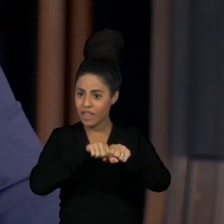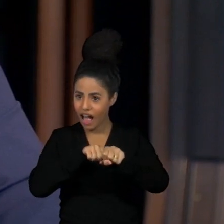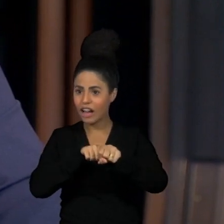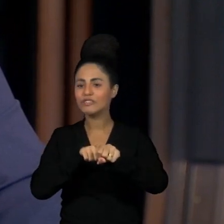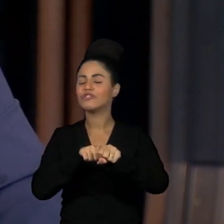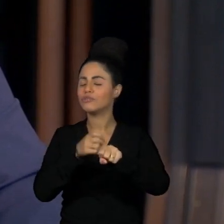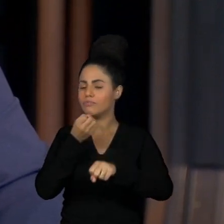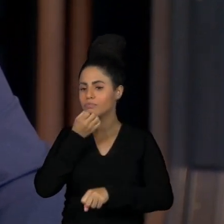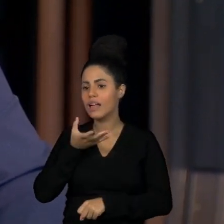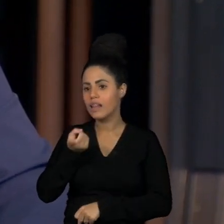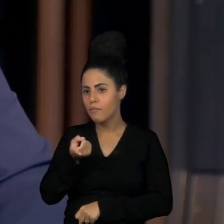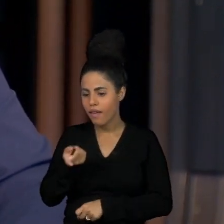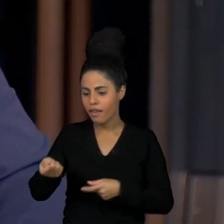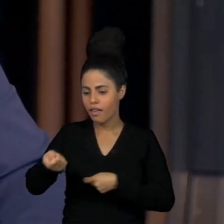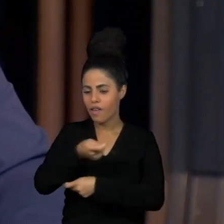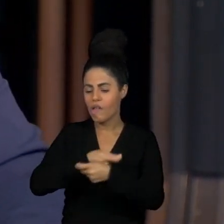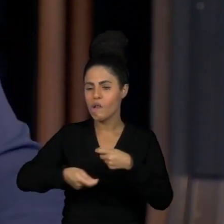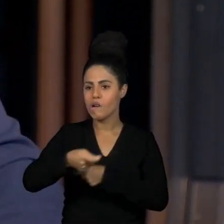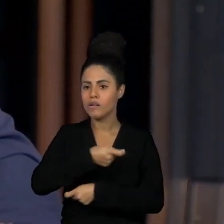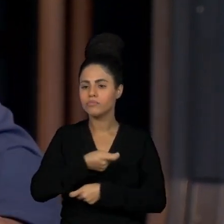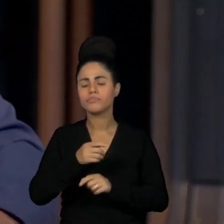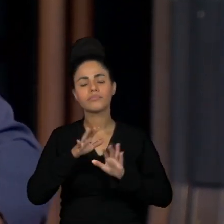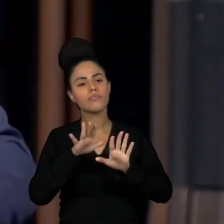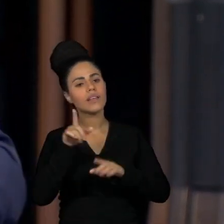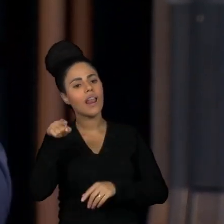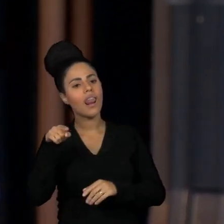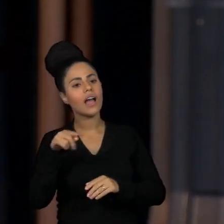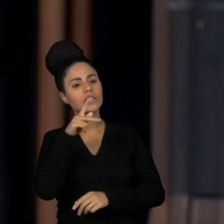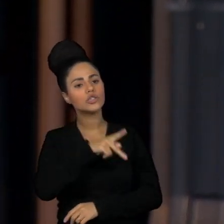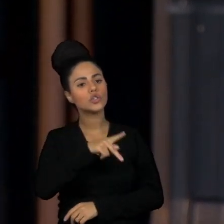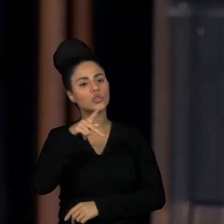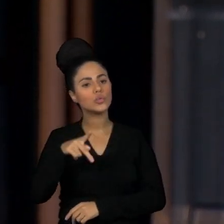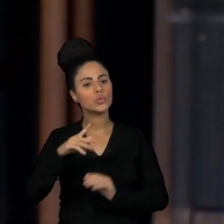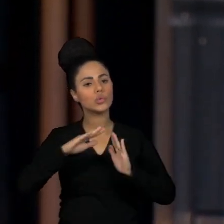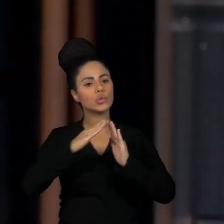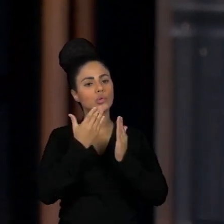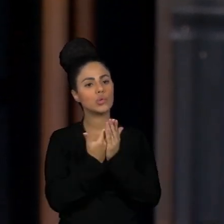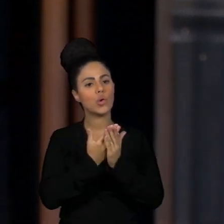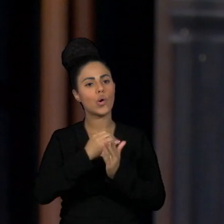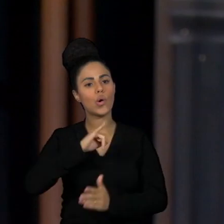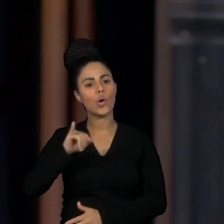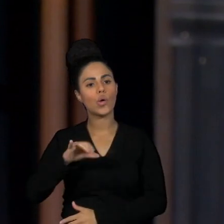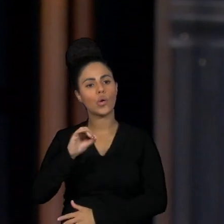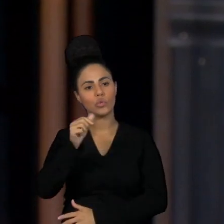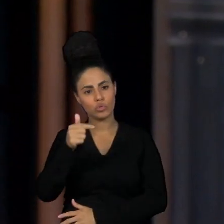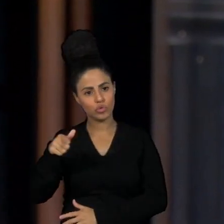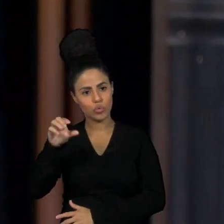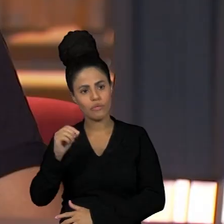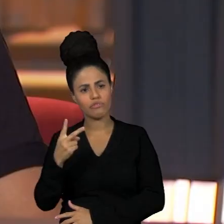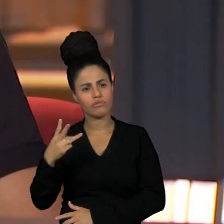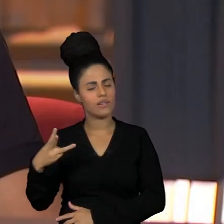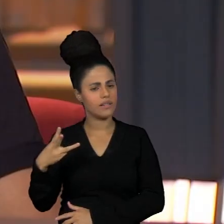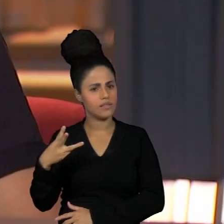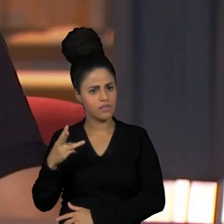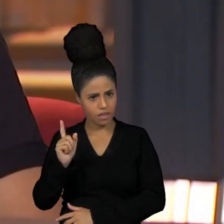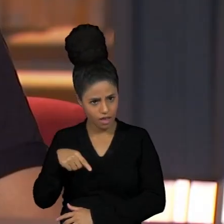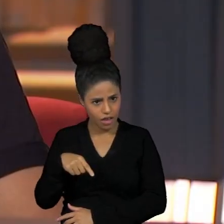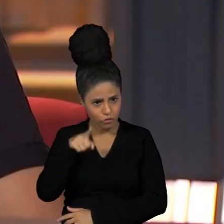sei de uma professora lá da escola, no João 23, que te chamava de pobretão.